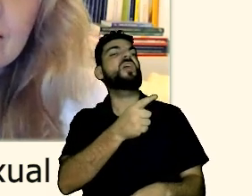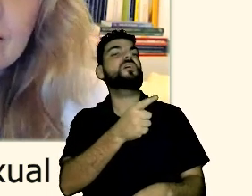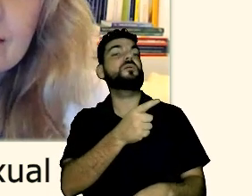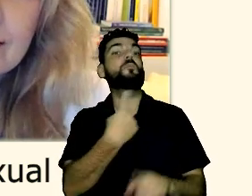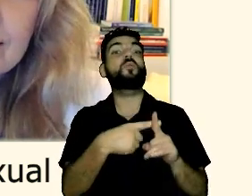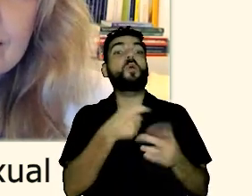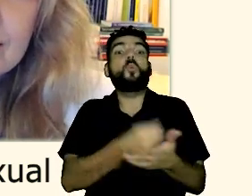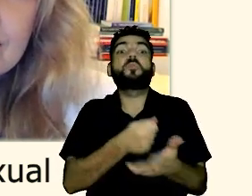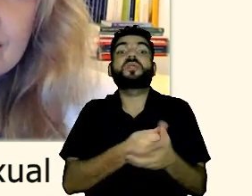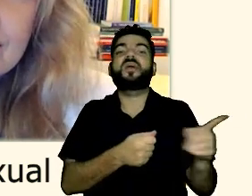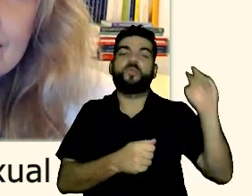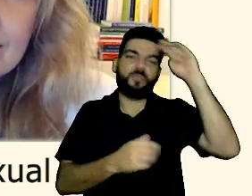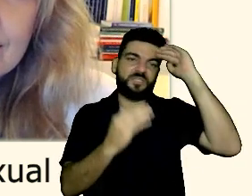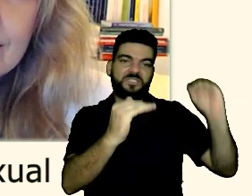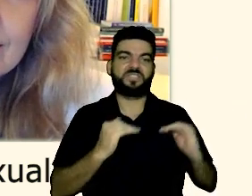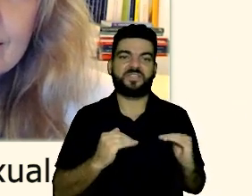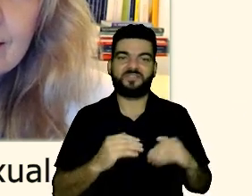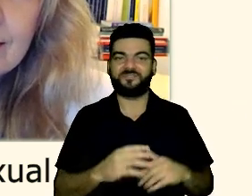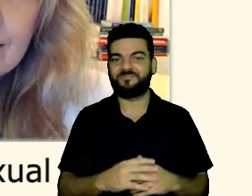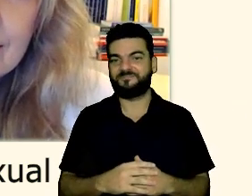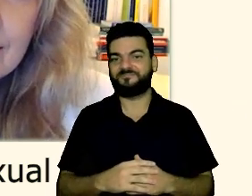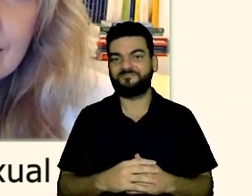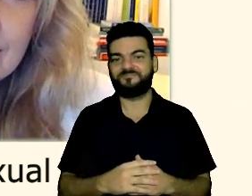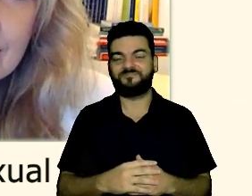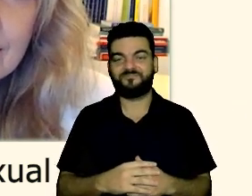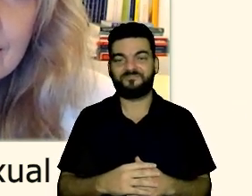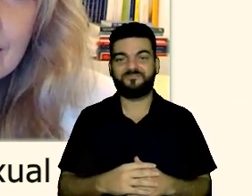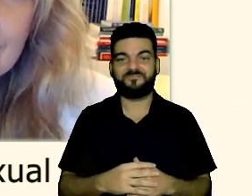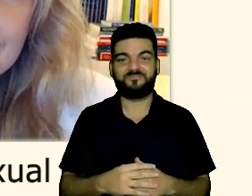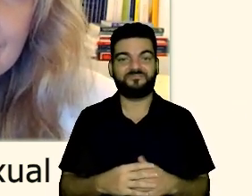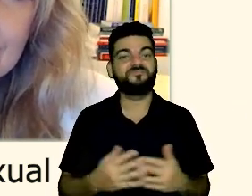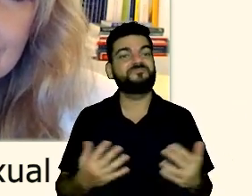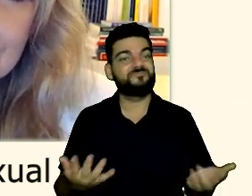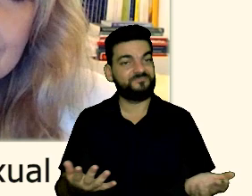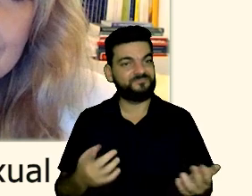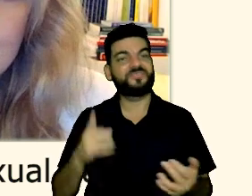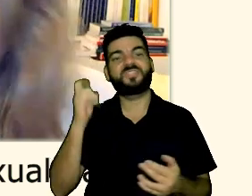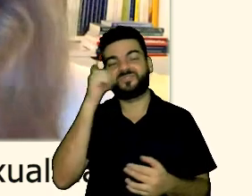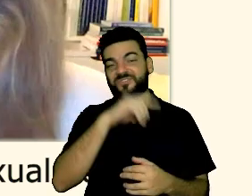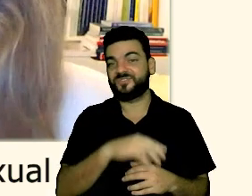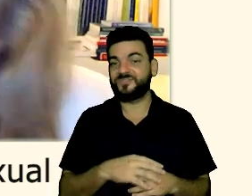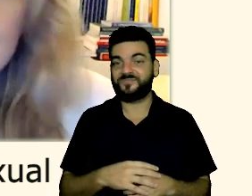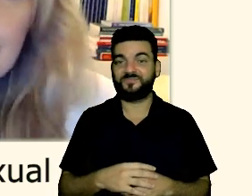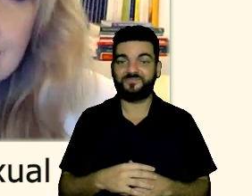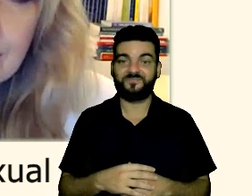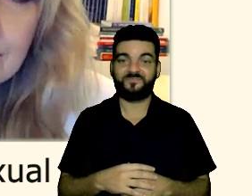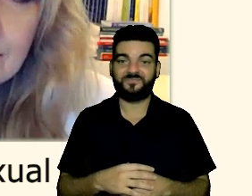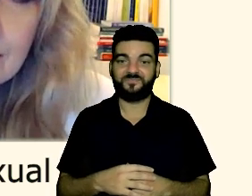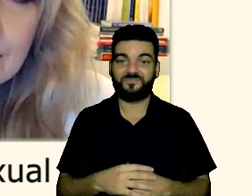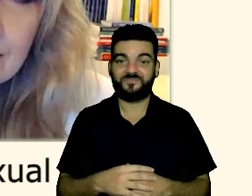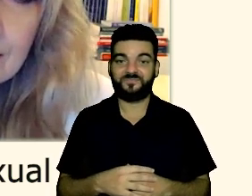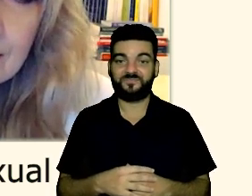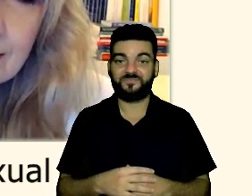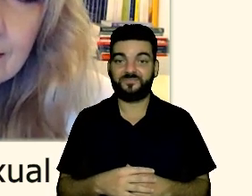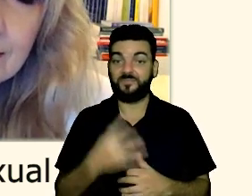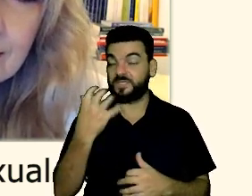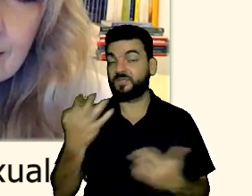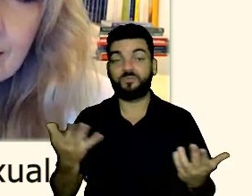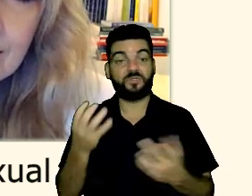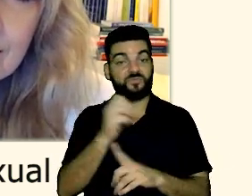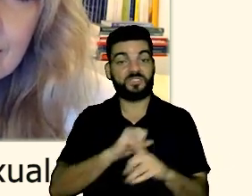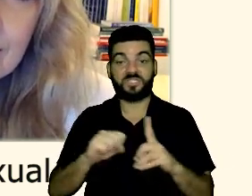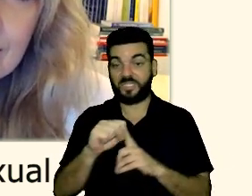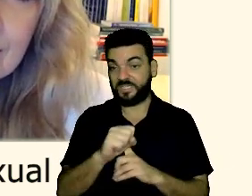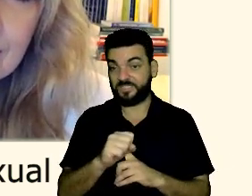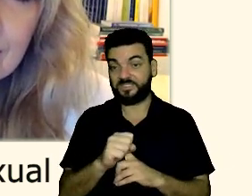ameaça quem está ameaçando pretende cumprir, é apenas algo que a pessoa incorpora na fala dela e que ouviu no